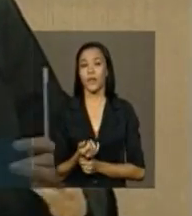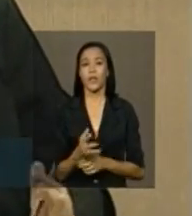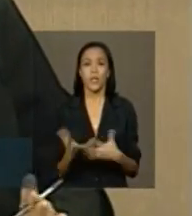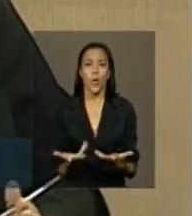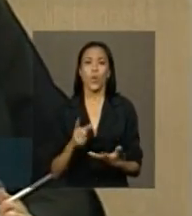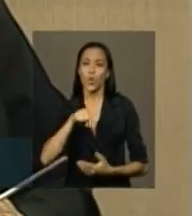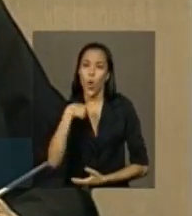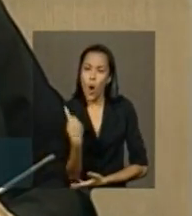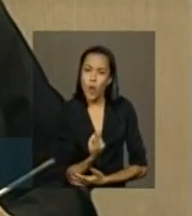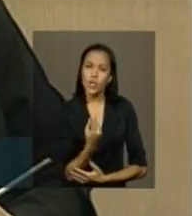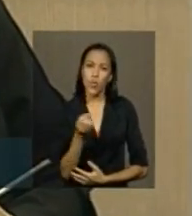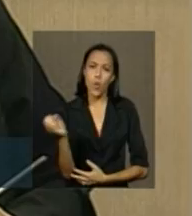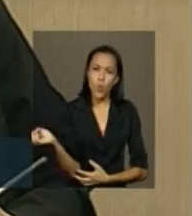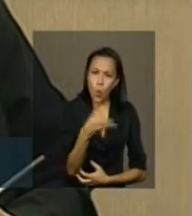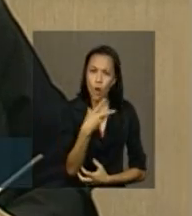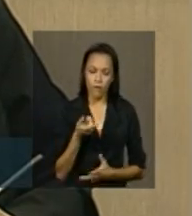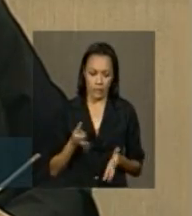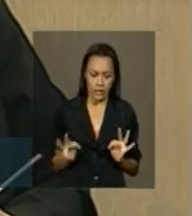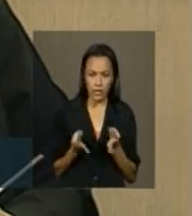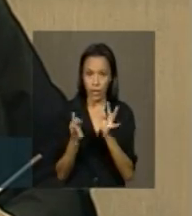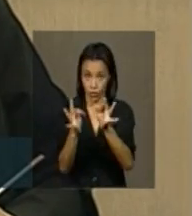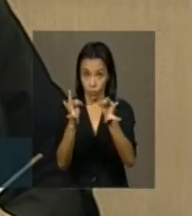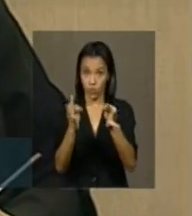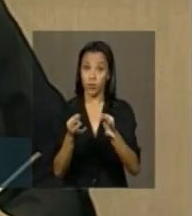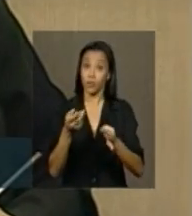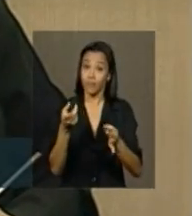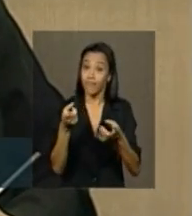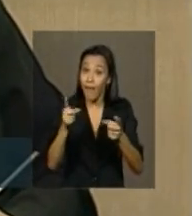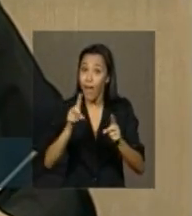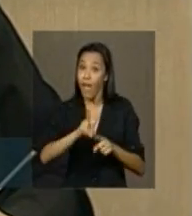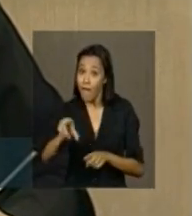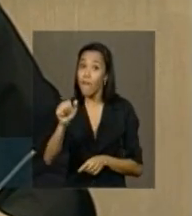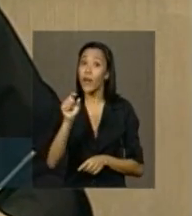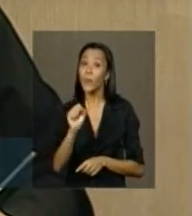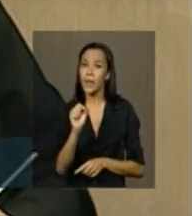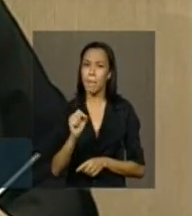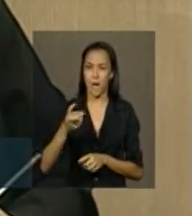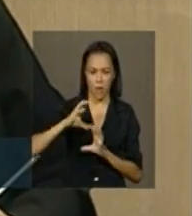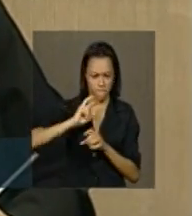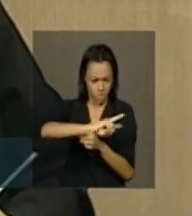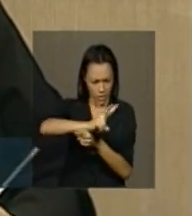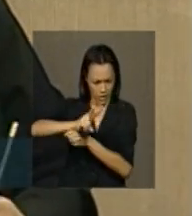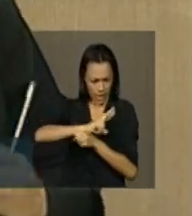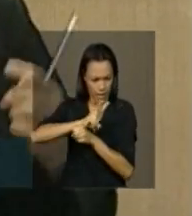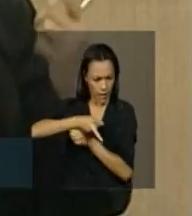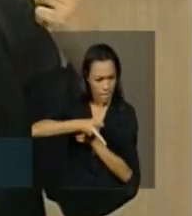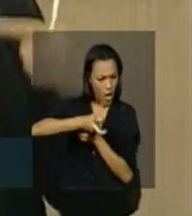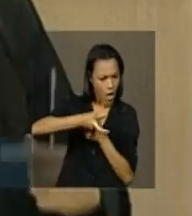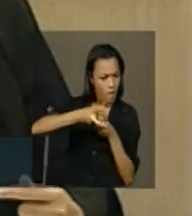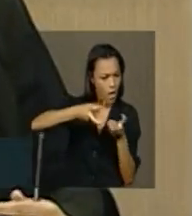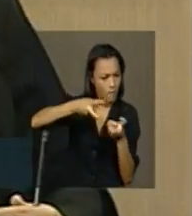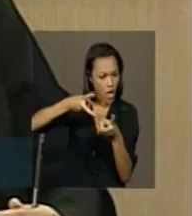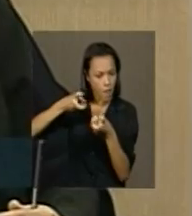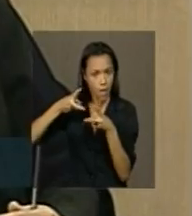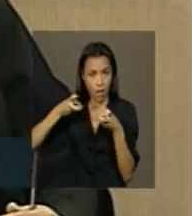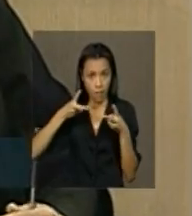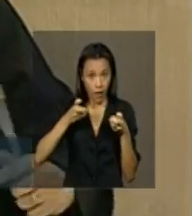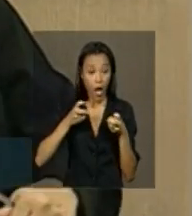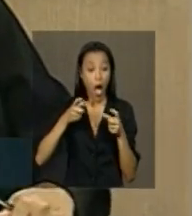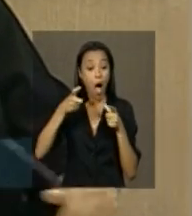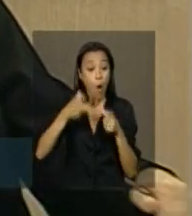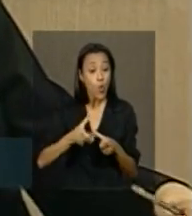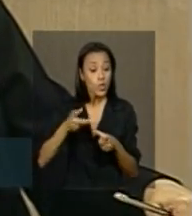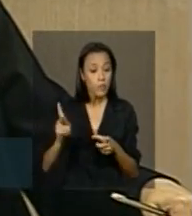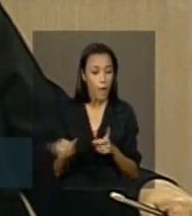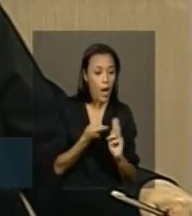nós viremos com uma nova tecnologia exatamente para monitorar e pegar do ponto de vista de satélite